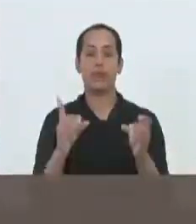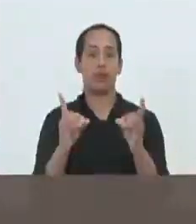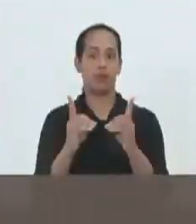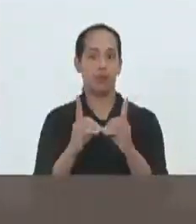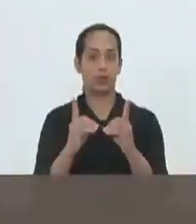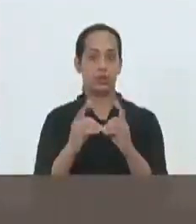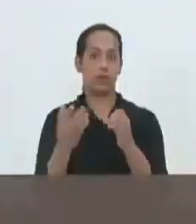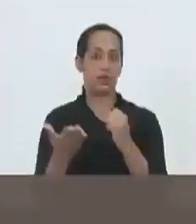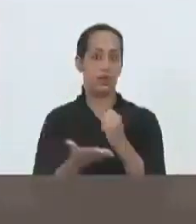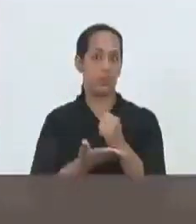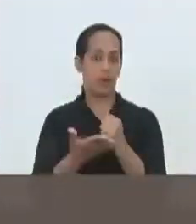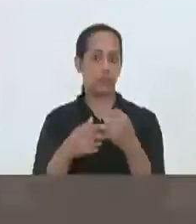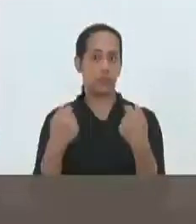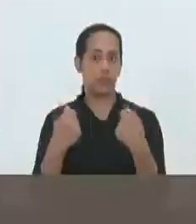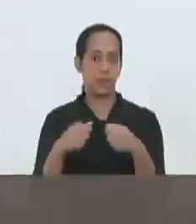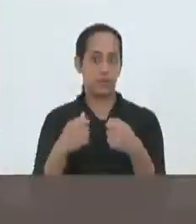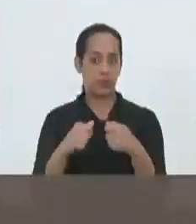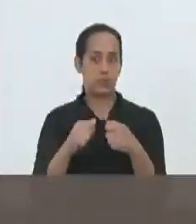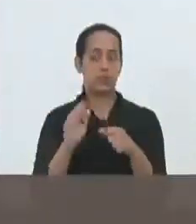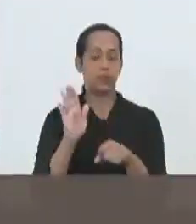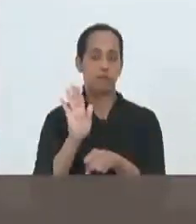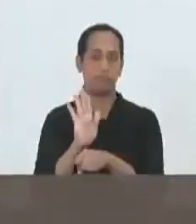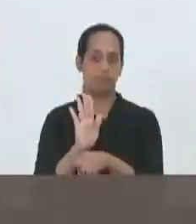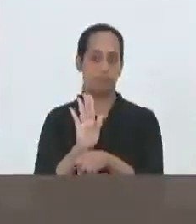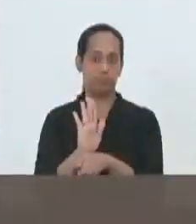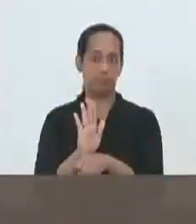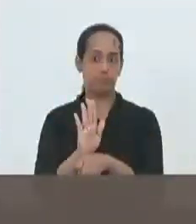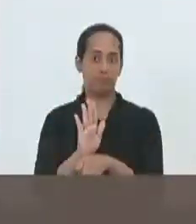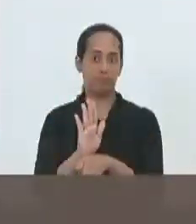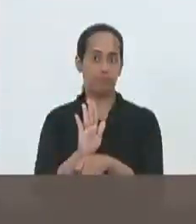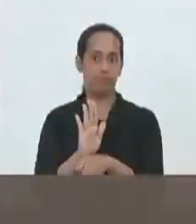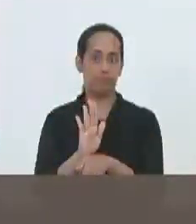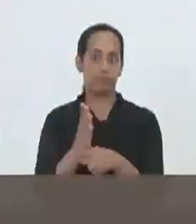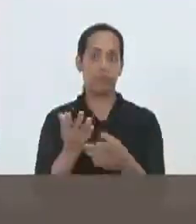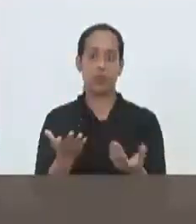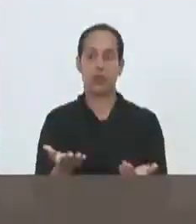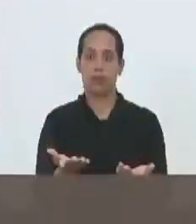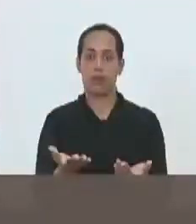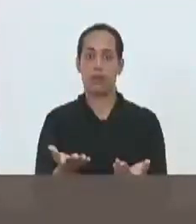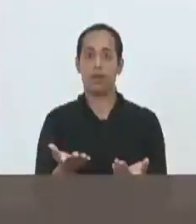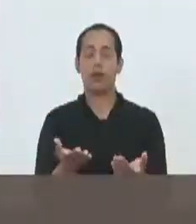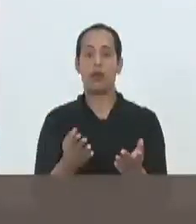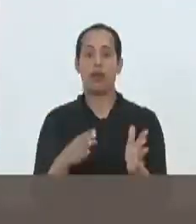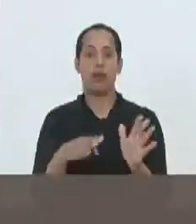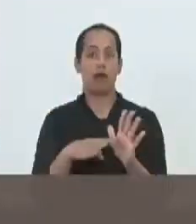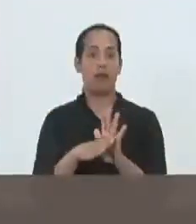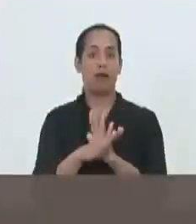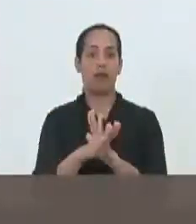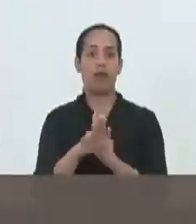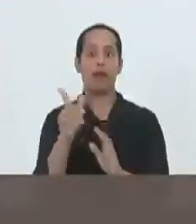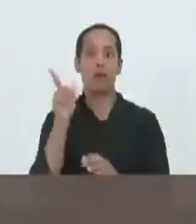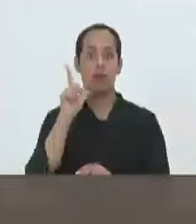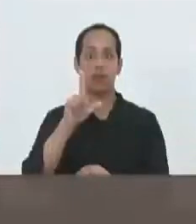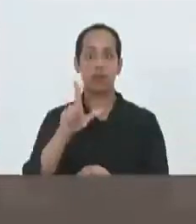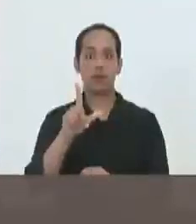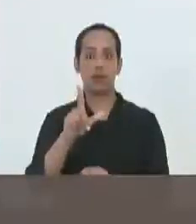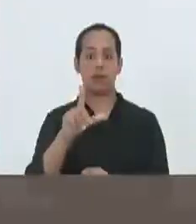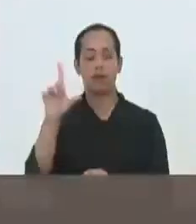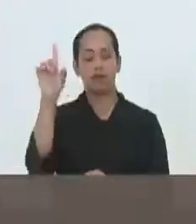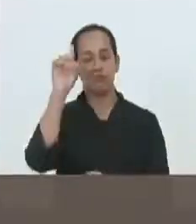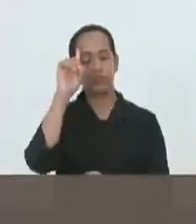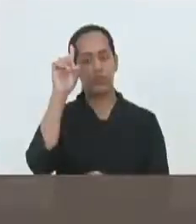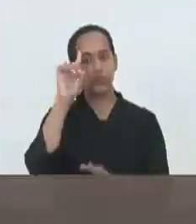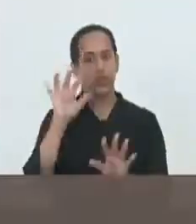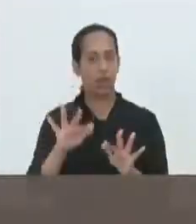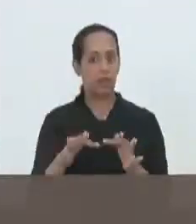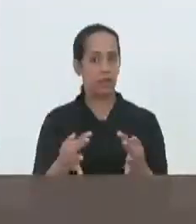descoberto Então por mais que a gente diga aqui que atingi os índices é fácil o dia a dia não é simples e a secretaria da fazenda tenta sempre ser